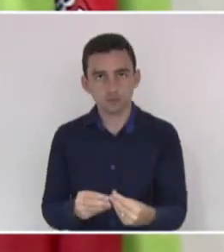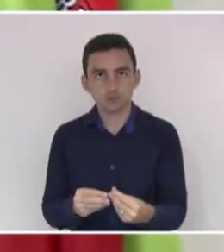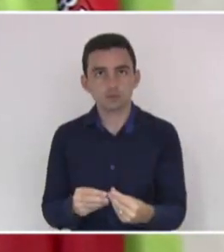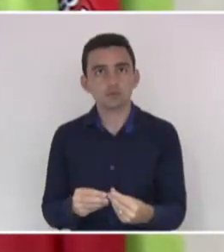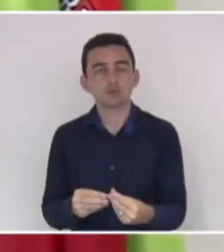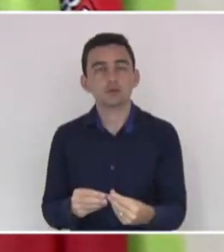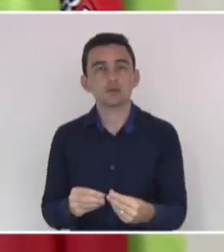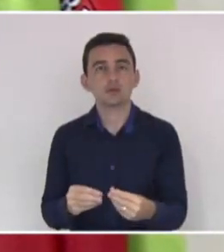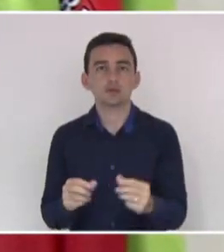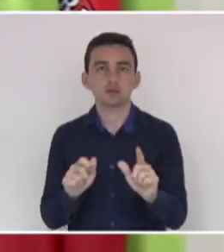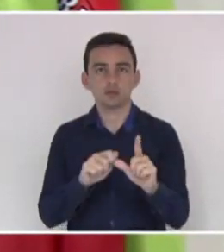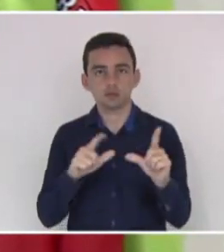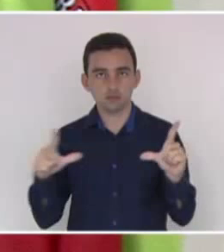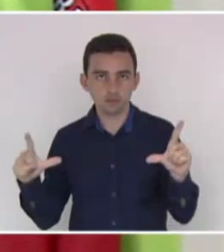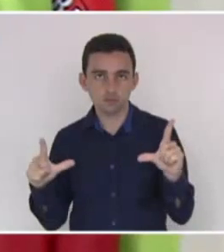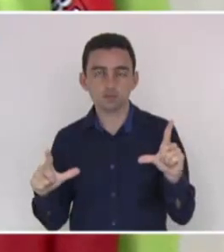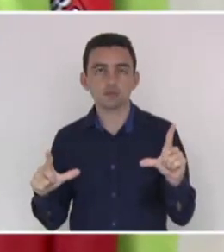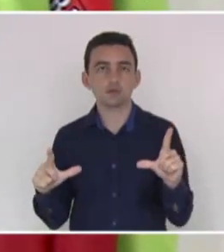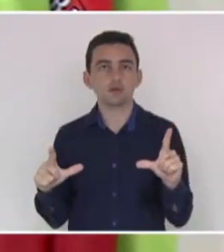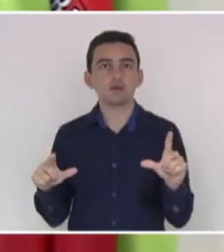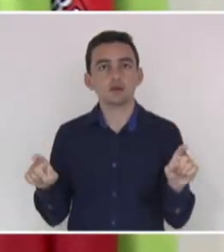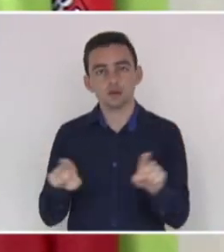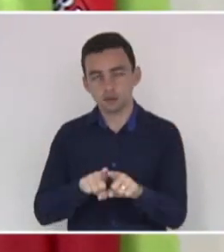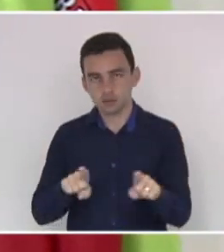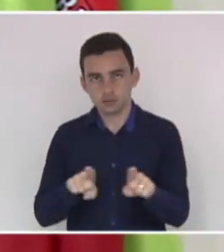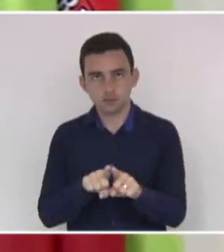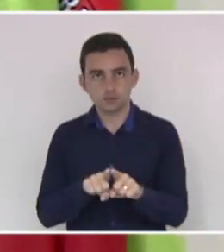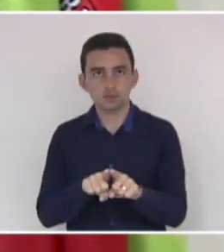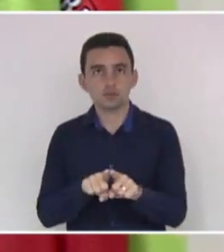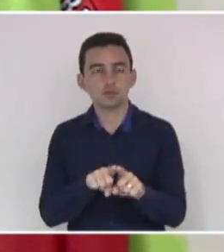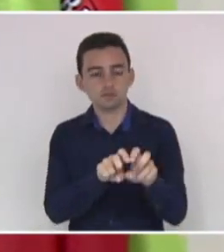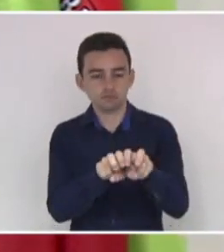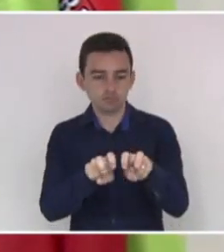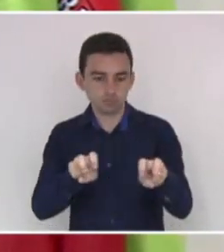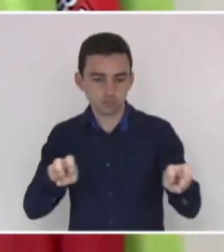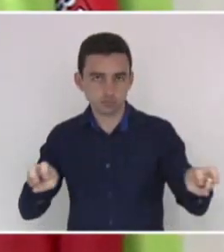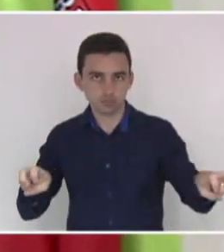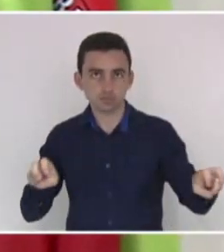TVA e membros também da nossa mesa diretora que